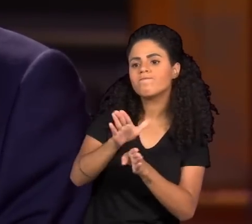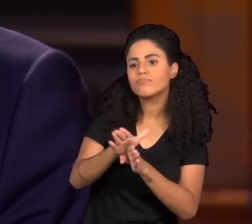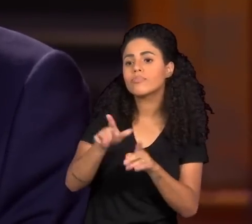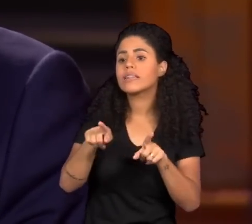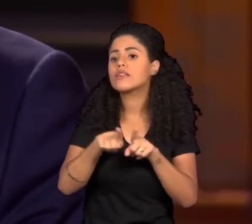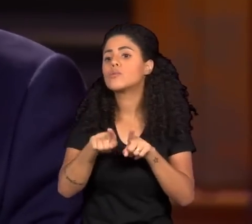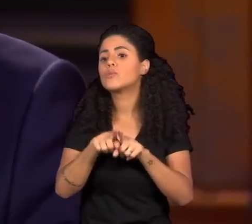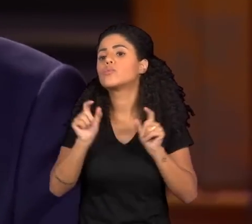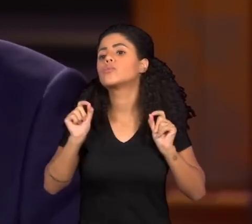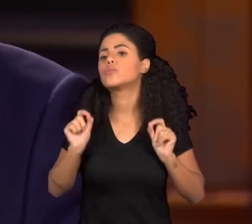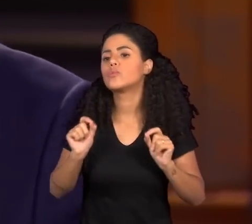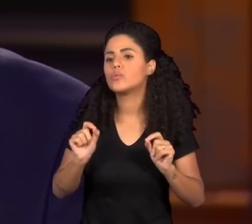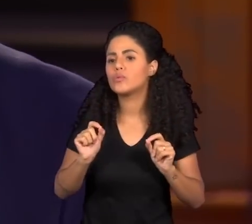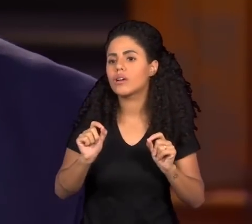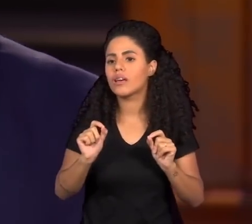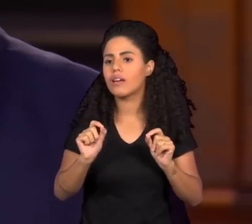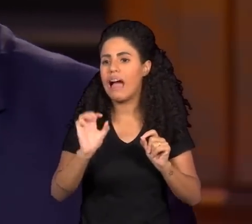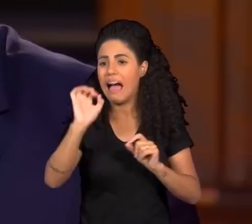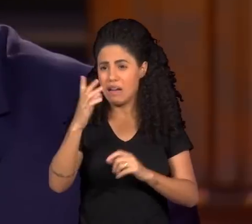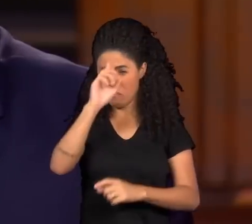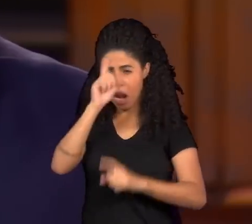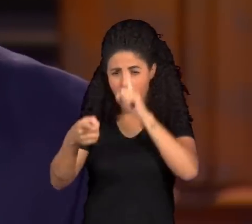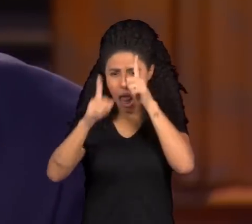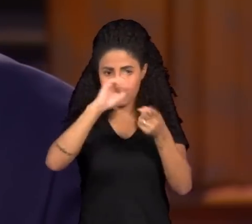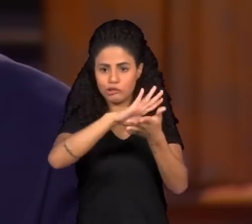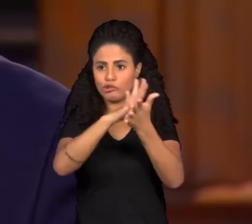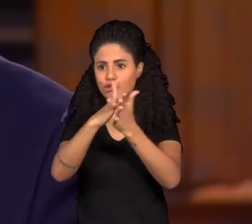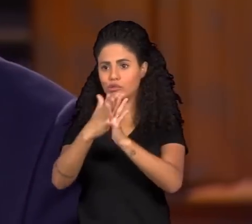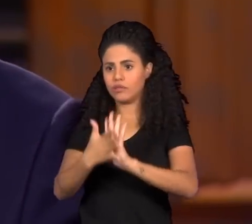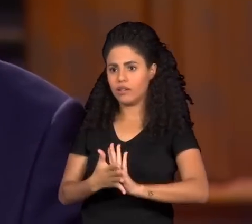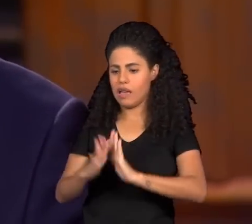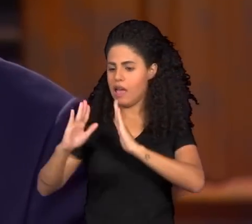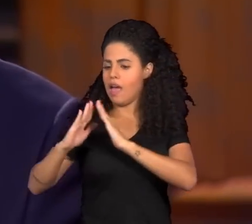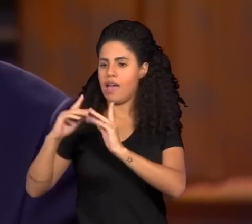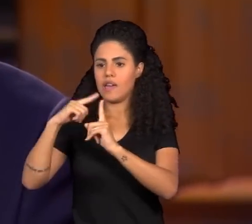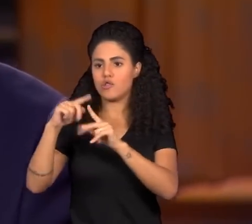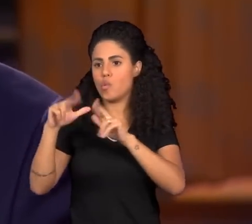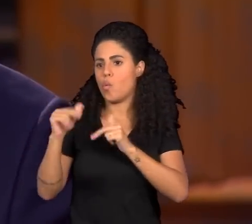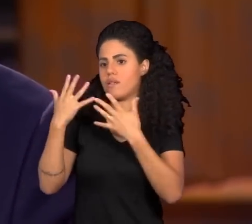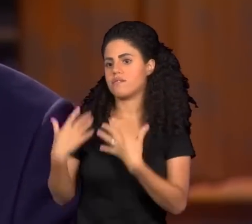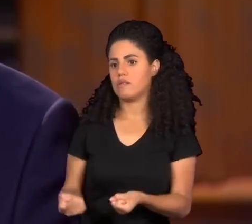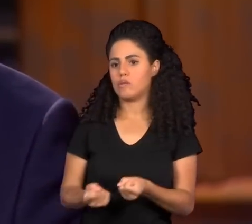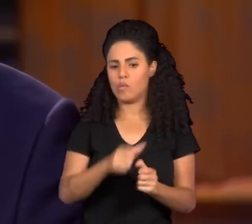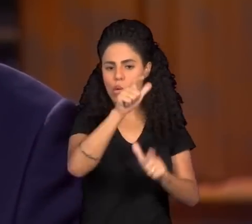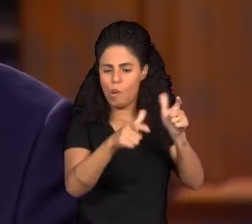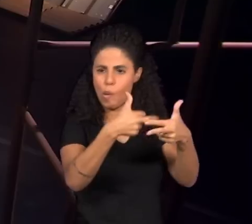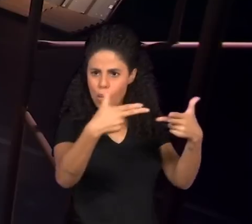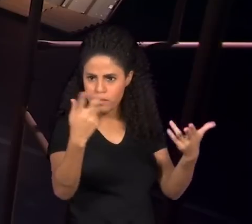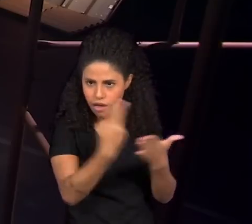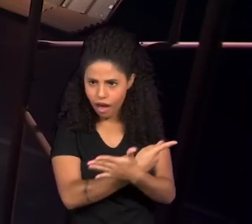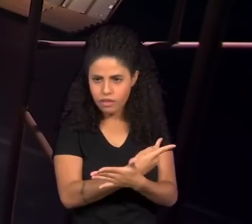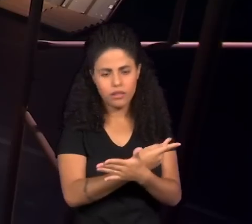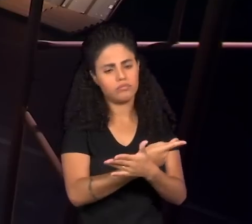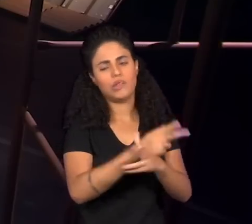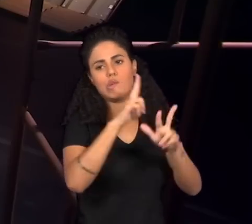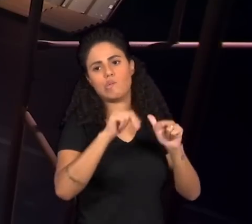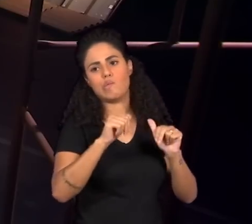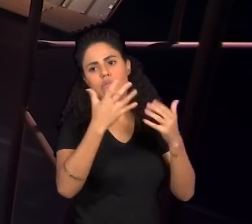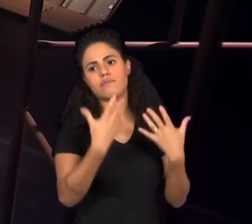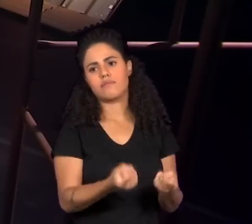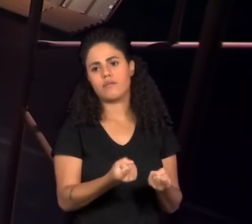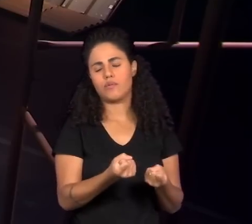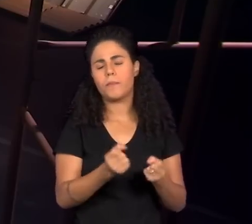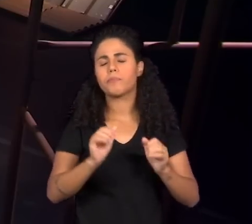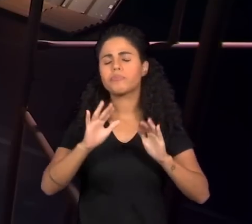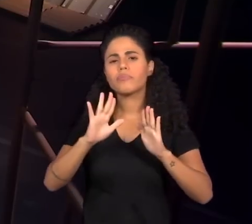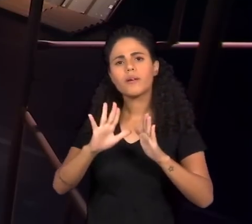iníquos é a ruína do seu povo. A igreja nunca foi favorável. A tirania nunca foi favorável. A história do